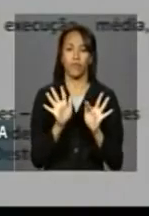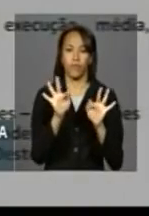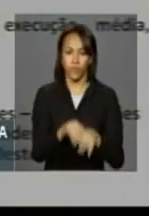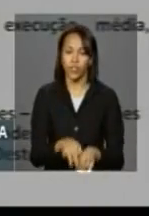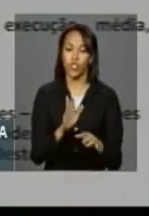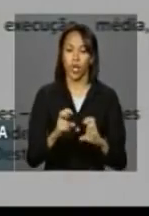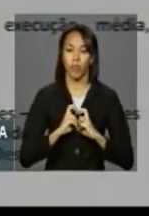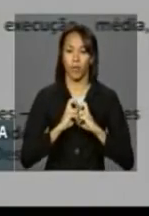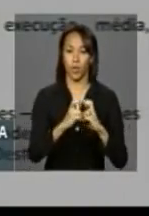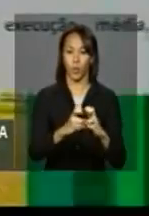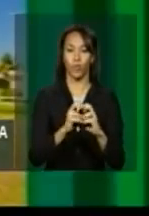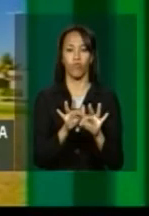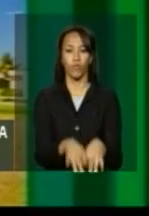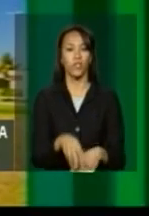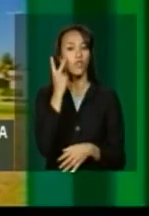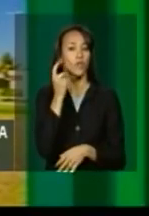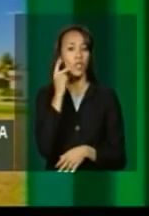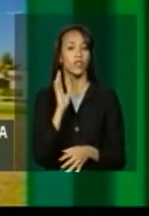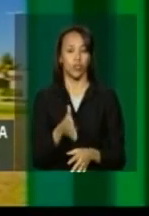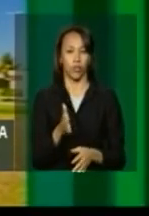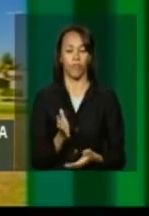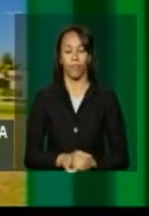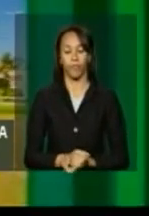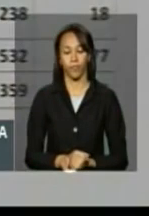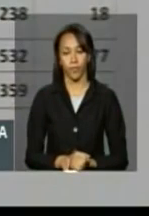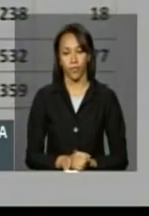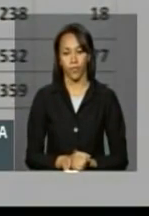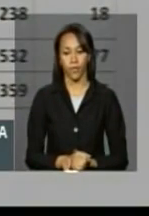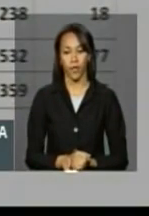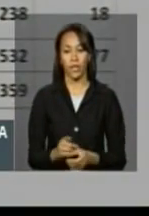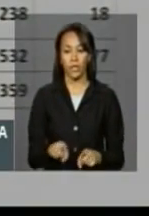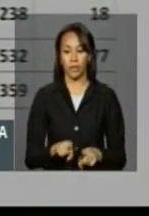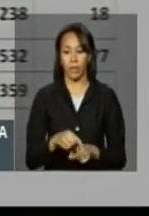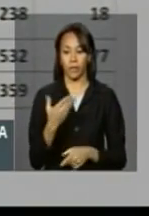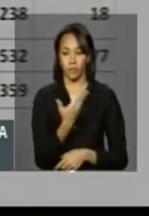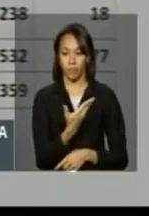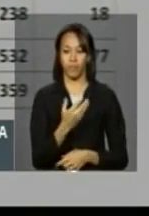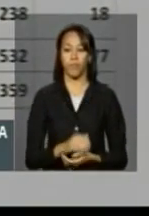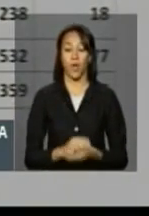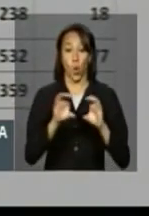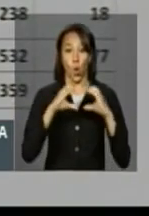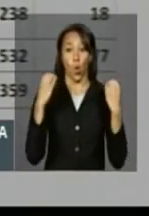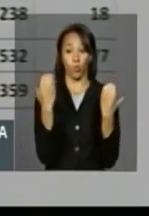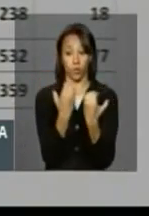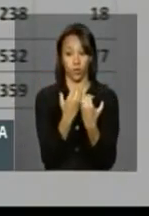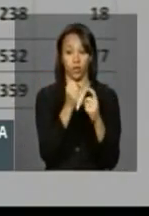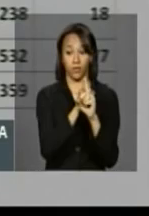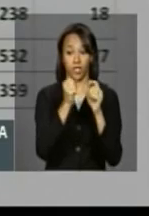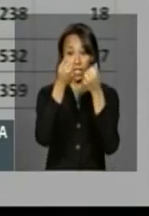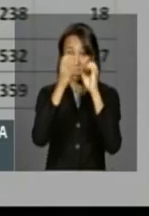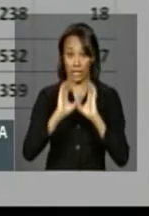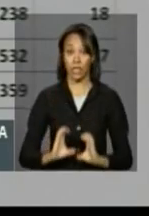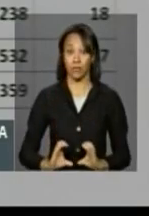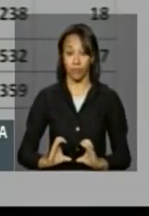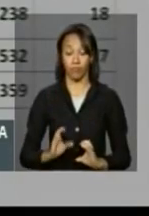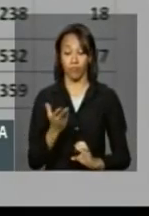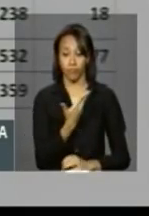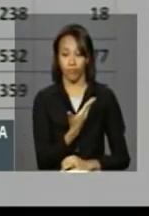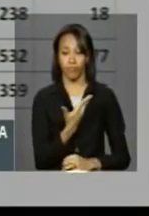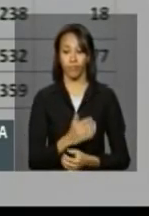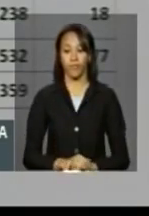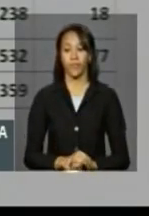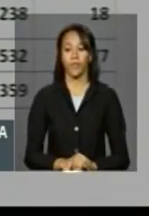do metrô de Fortaleza. No Comunidade Cidadã, eixo novo também no PAC 2,